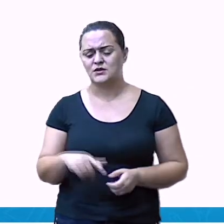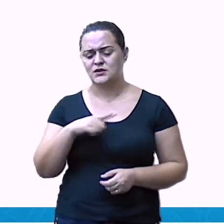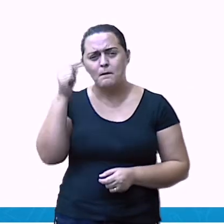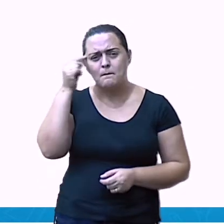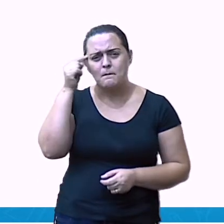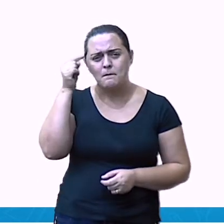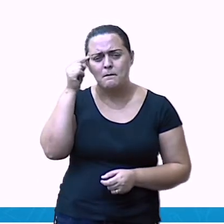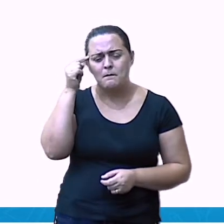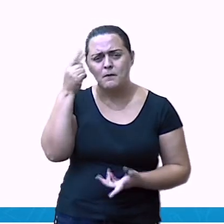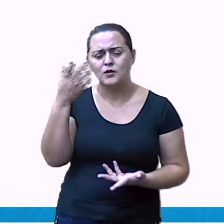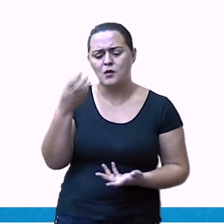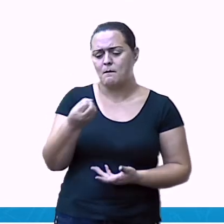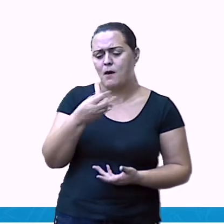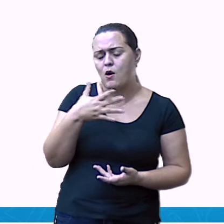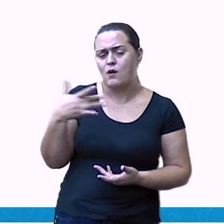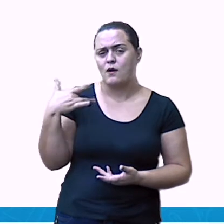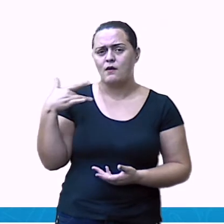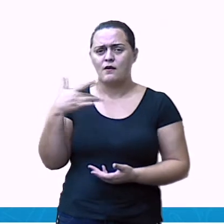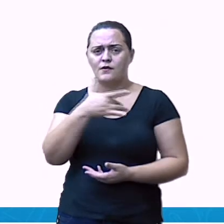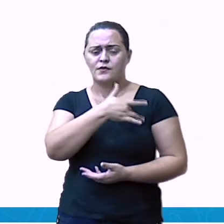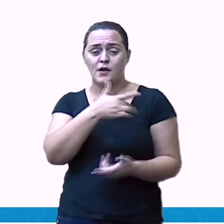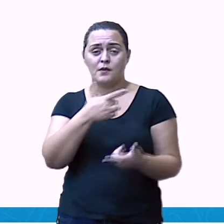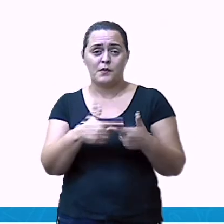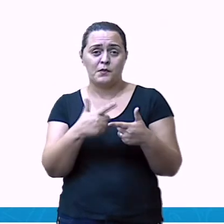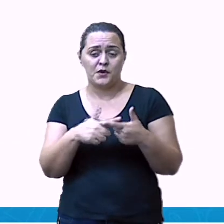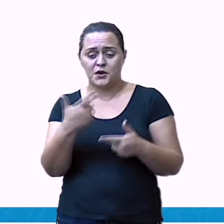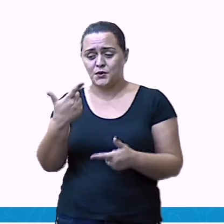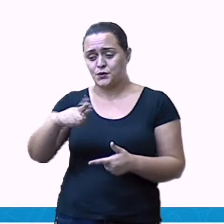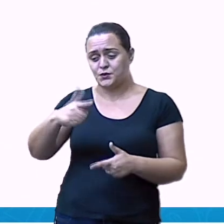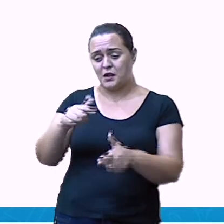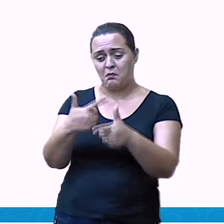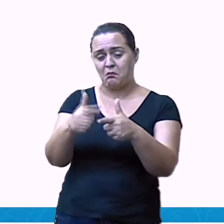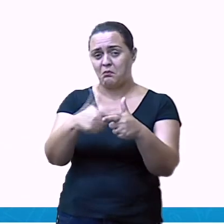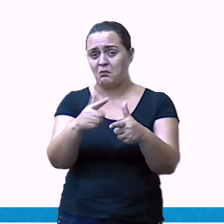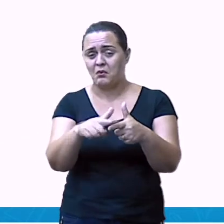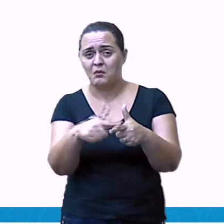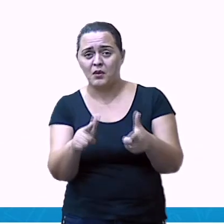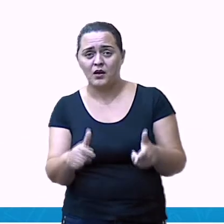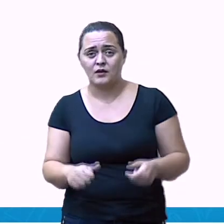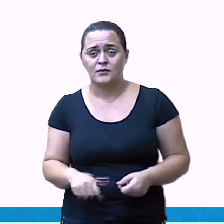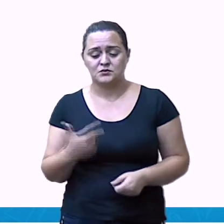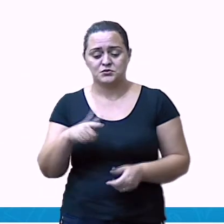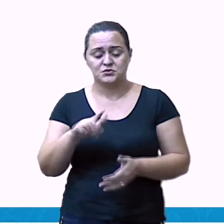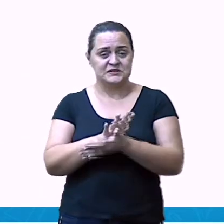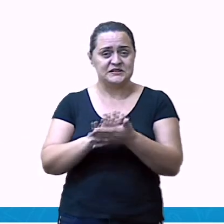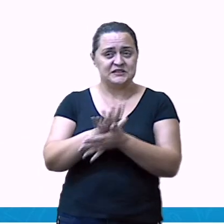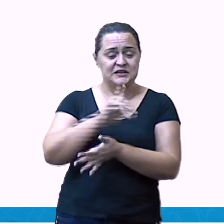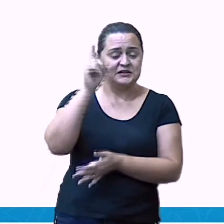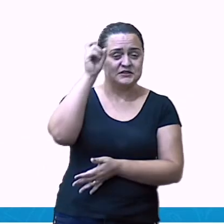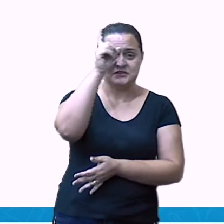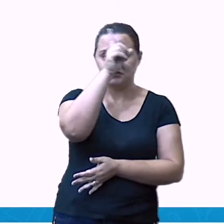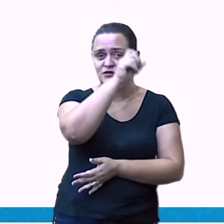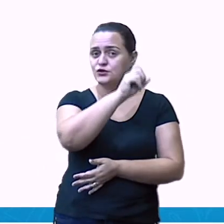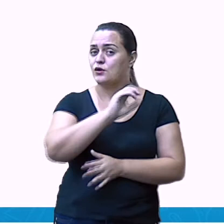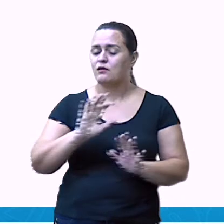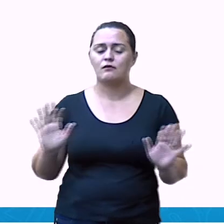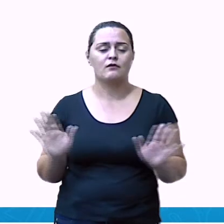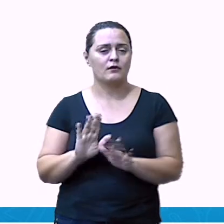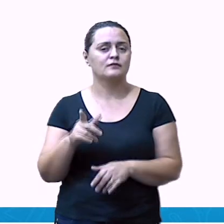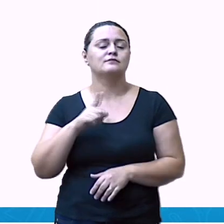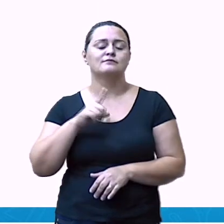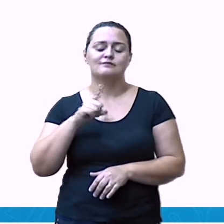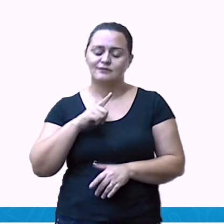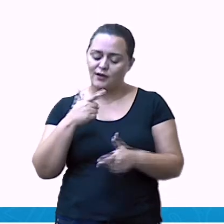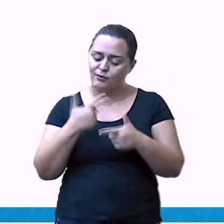quer dizer que ela não está a enfrentar desafios na vida. Os desafios surgem, os obstáculos surgem,